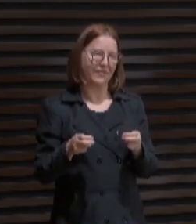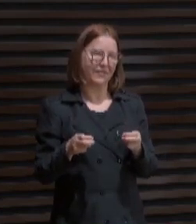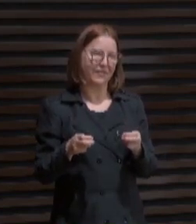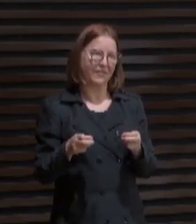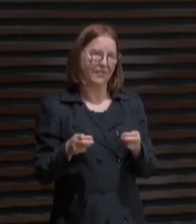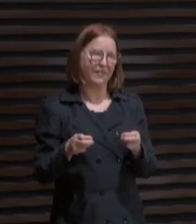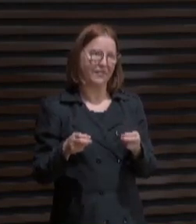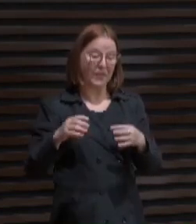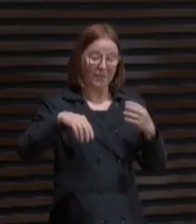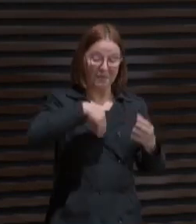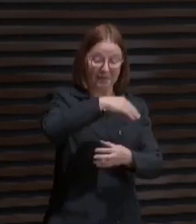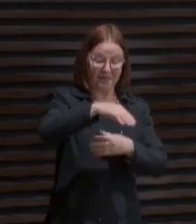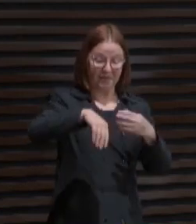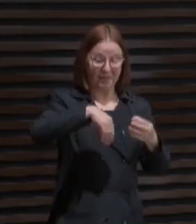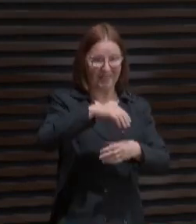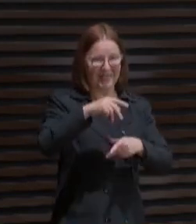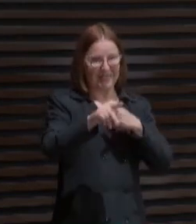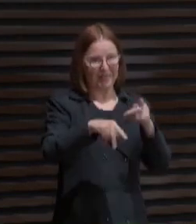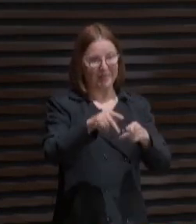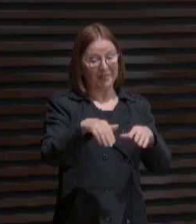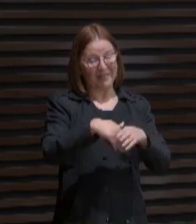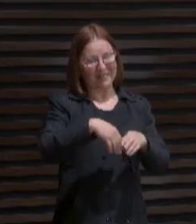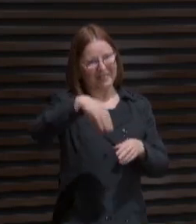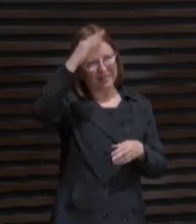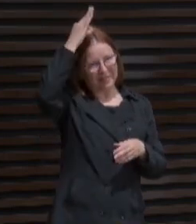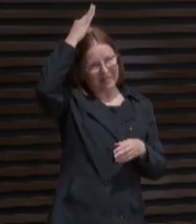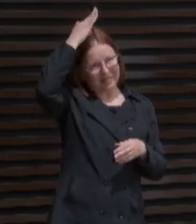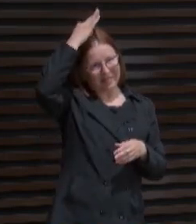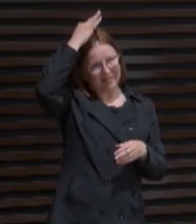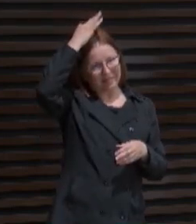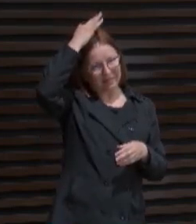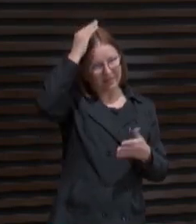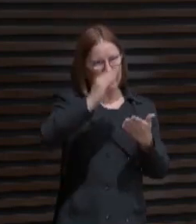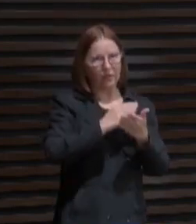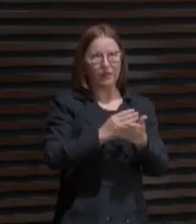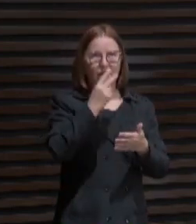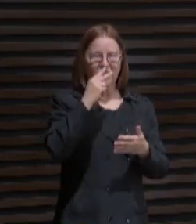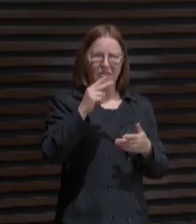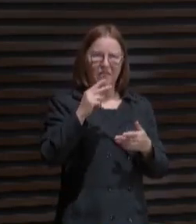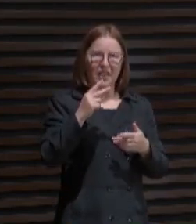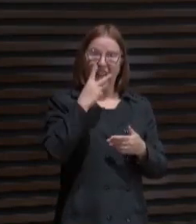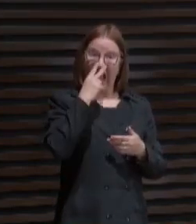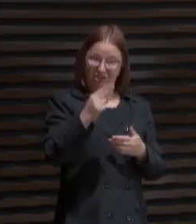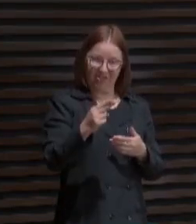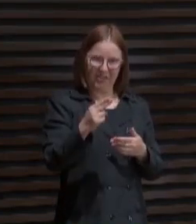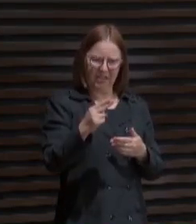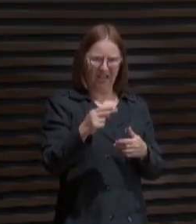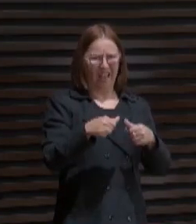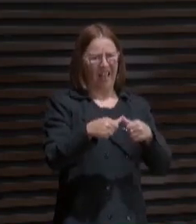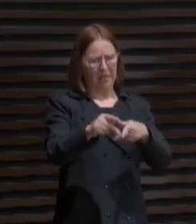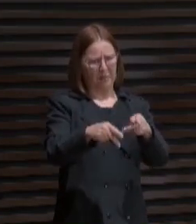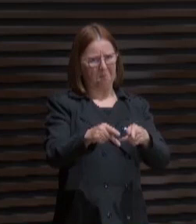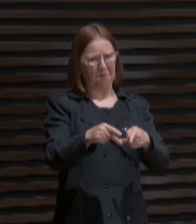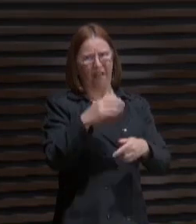mover aquelas pessoas no Espírito, alguns viram e falam, essas pessoas estão embriagadas. E